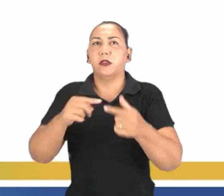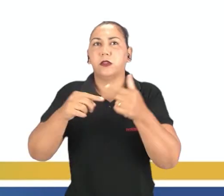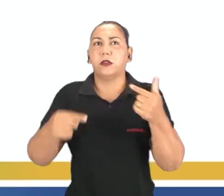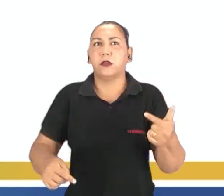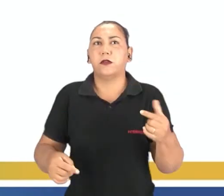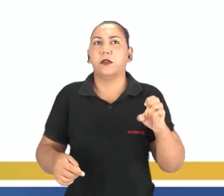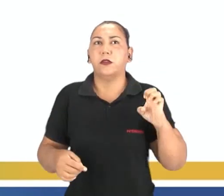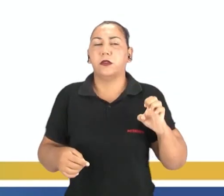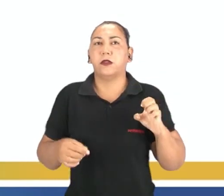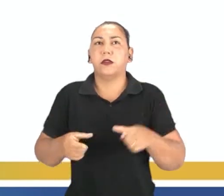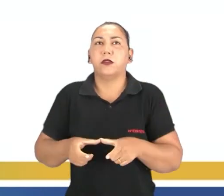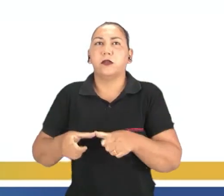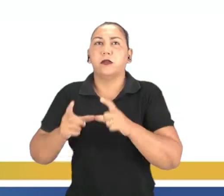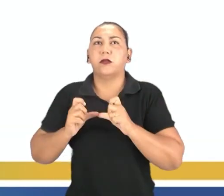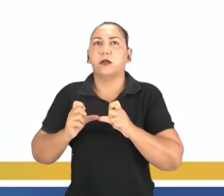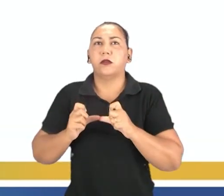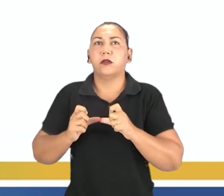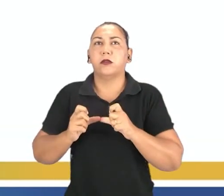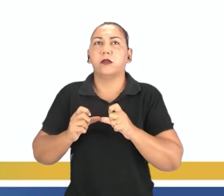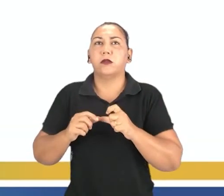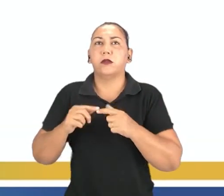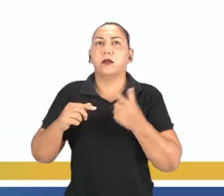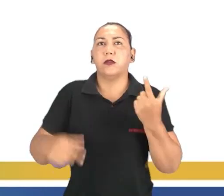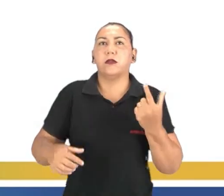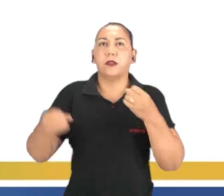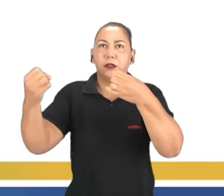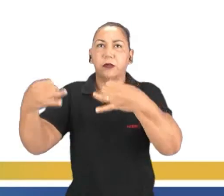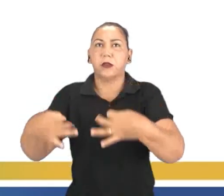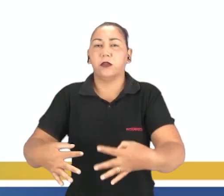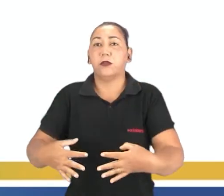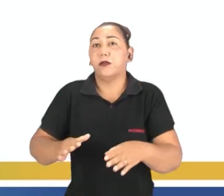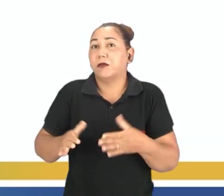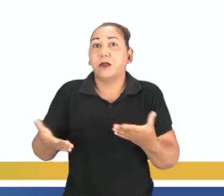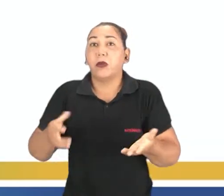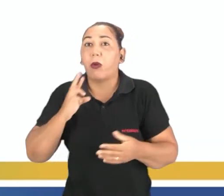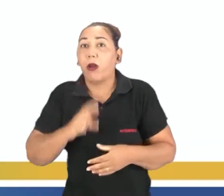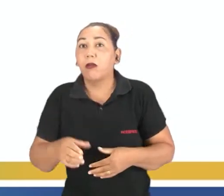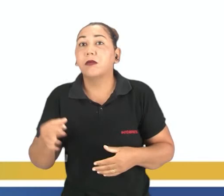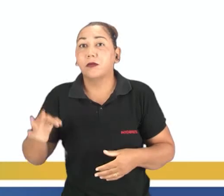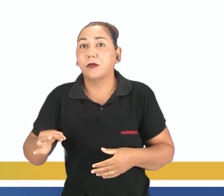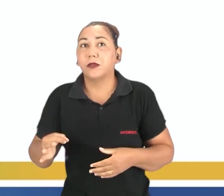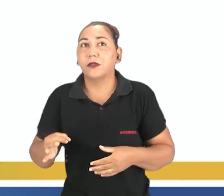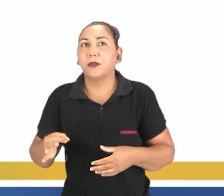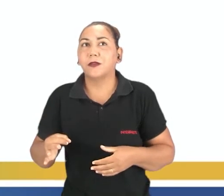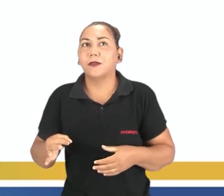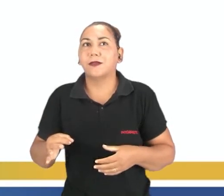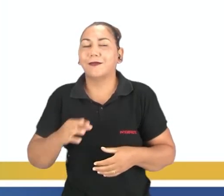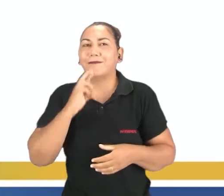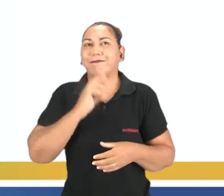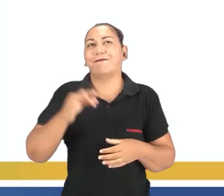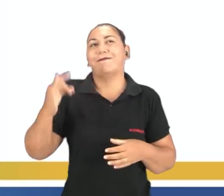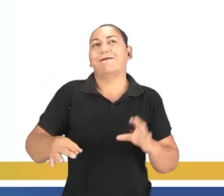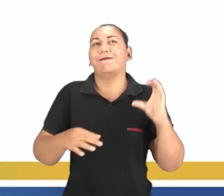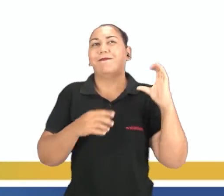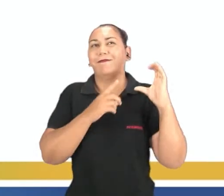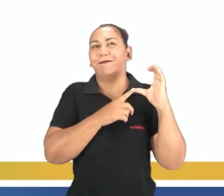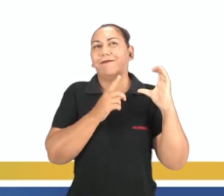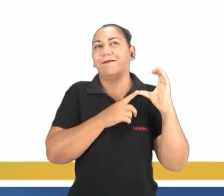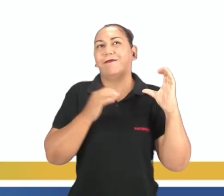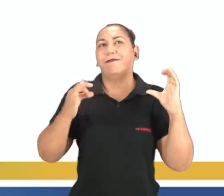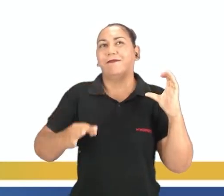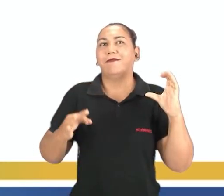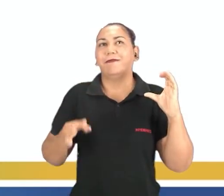entender? Vamos ver a resposta juntos, então. Nessa daí, a resposta correta é a letra C, que são adversativas